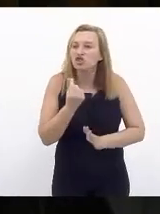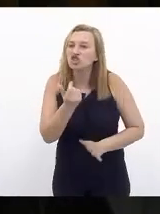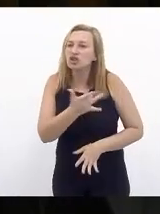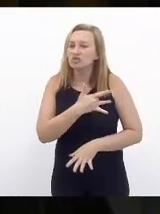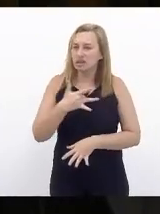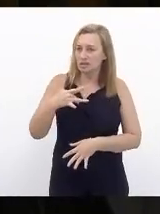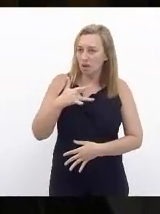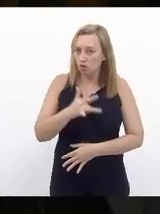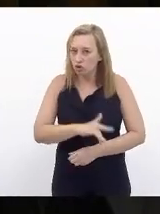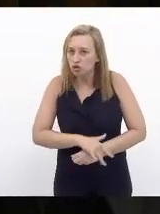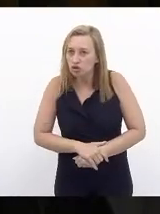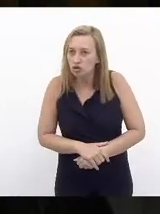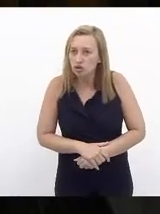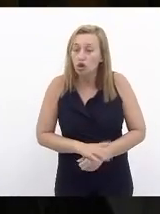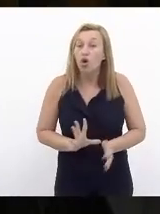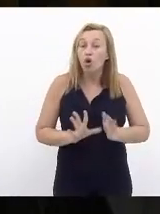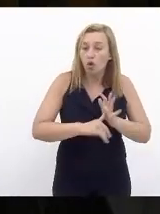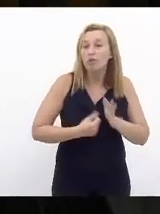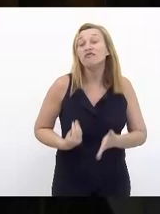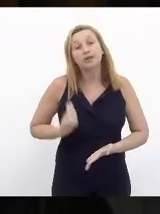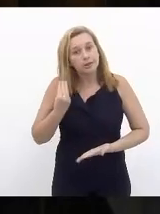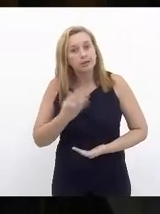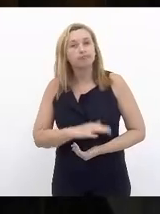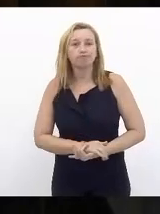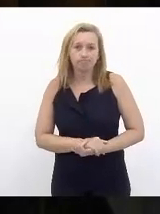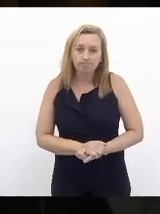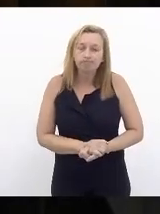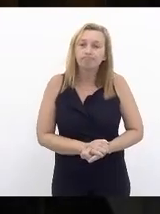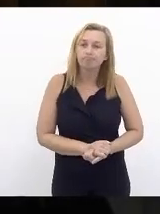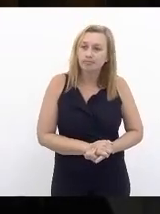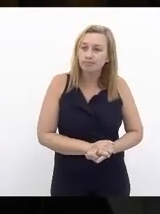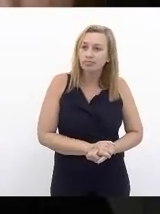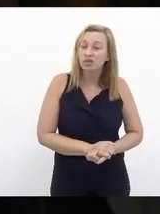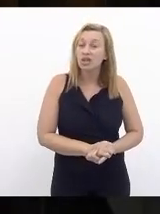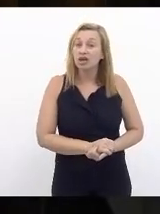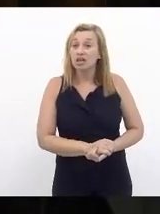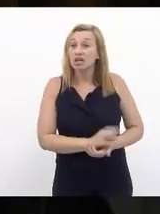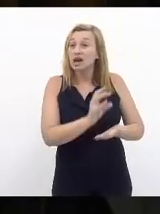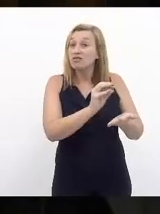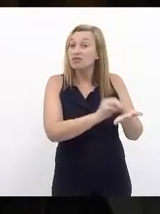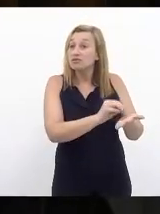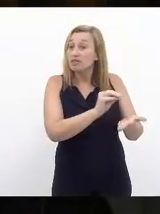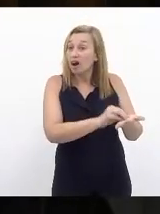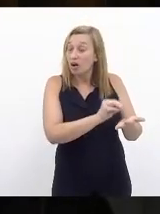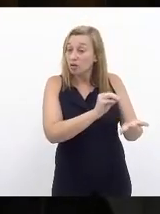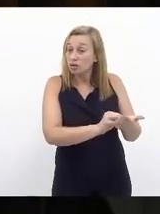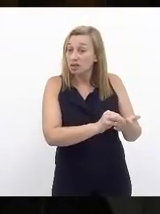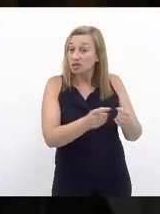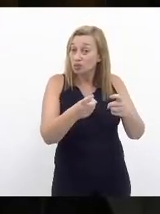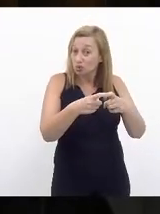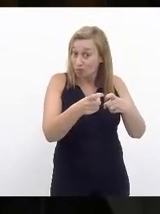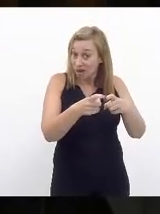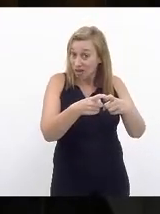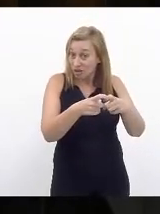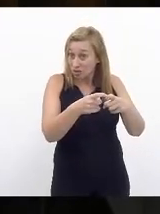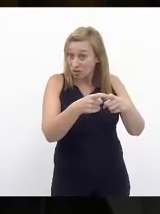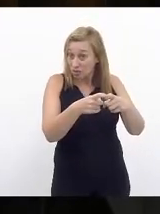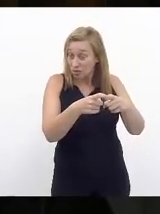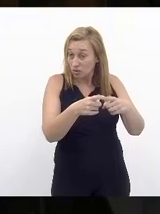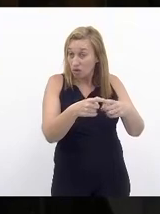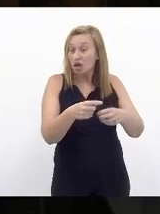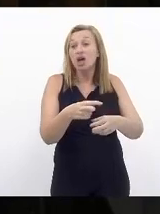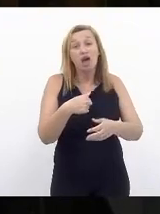saúde, rouba vidas. E a ausência desses médicos, eu